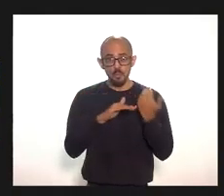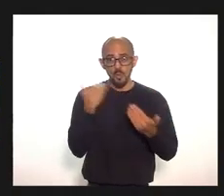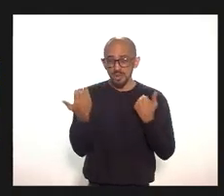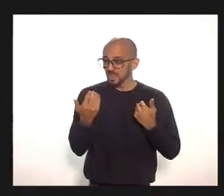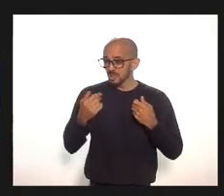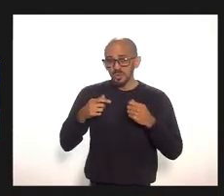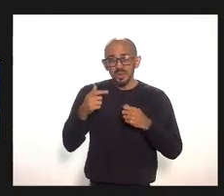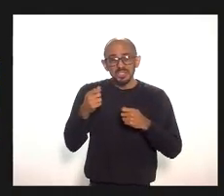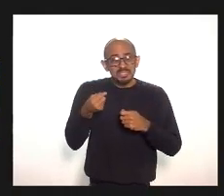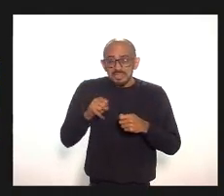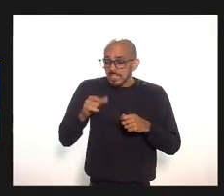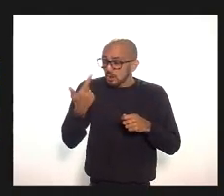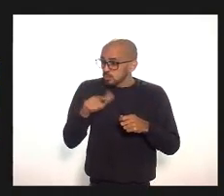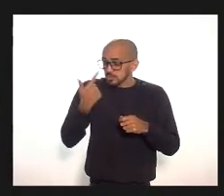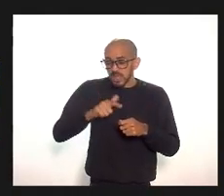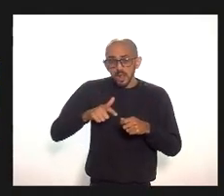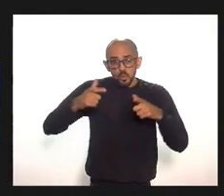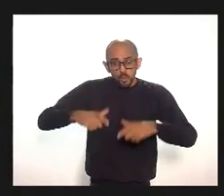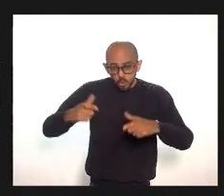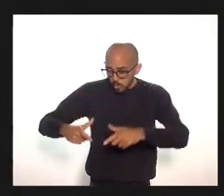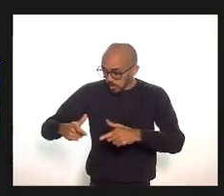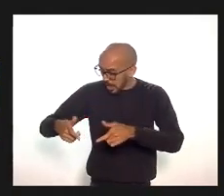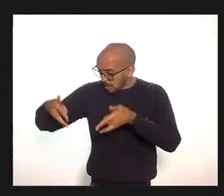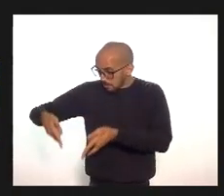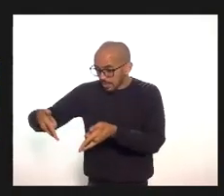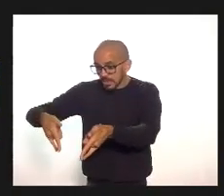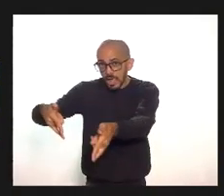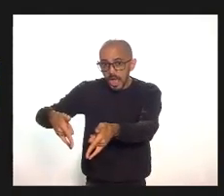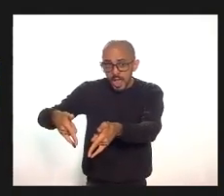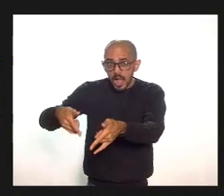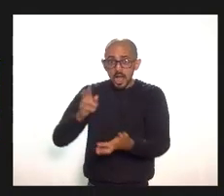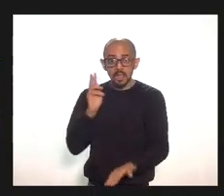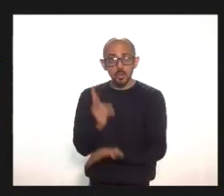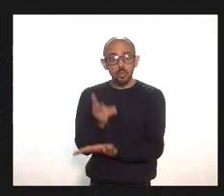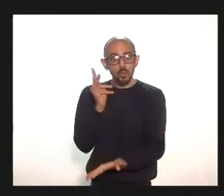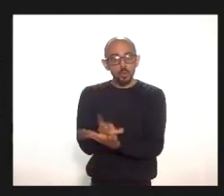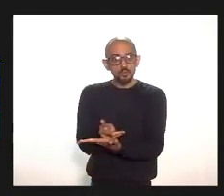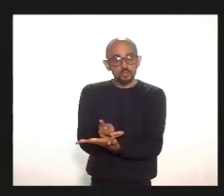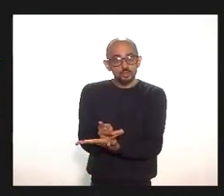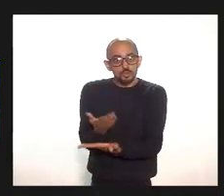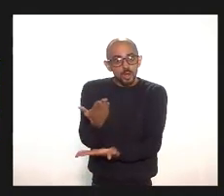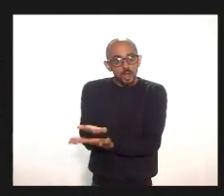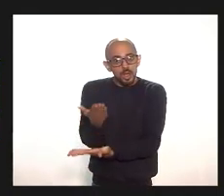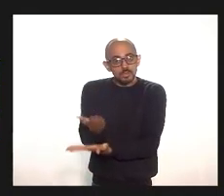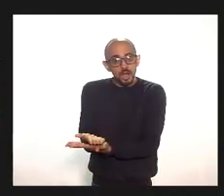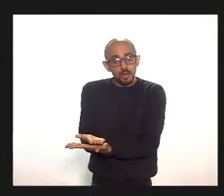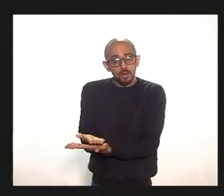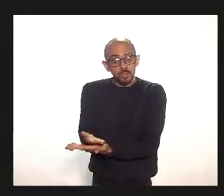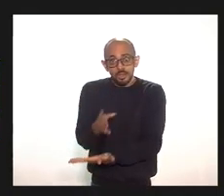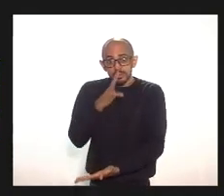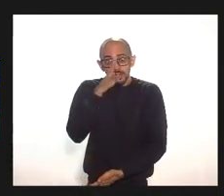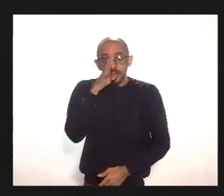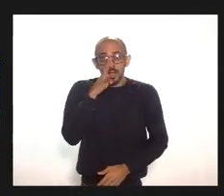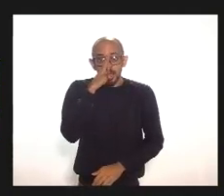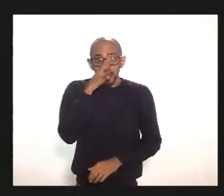enterrar, independente de não ter mais onde armazenar os corpos, a educação não vai parar. Isso é um absurdo. Eu